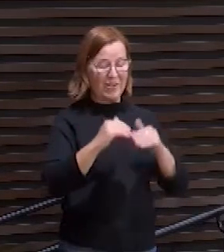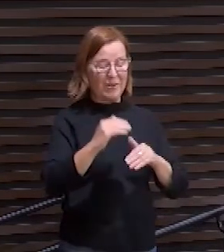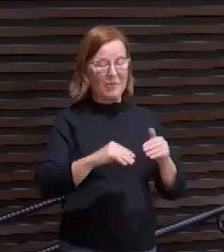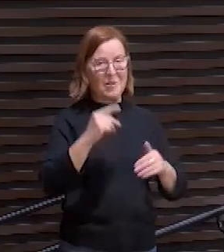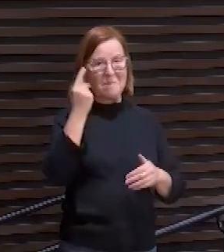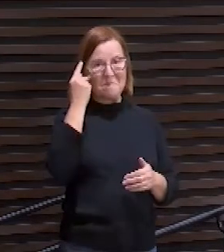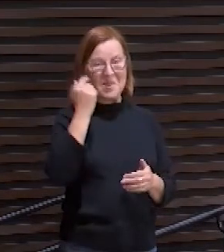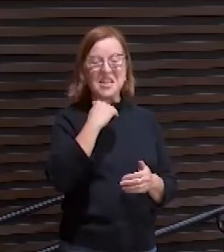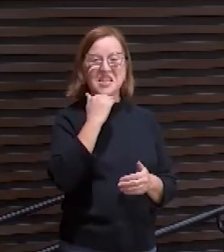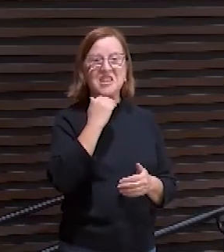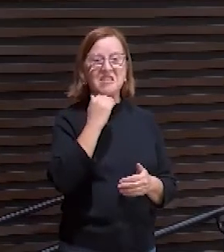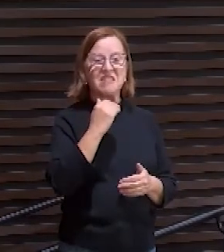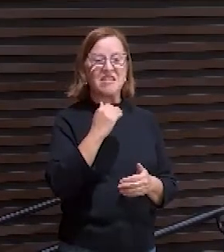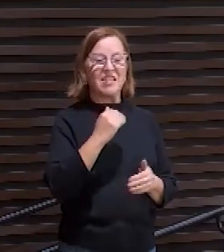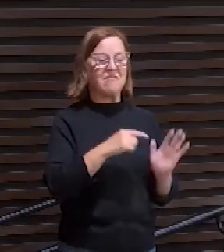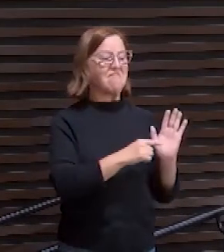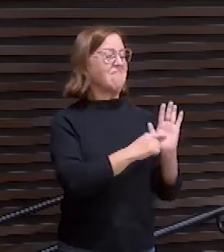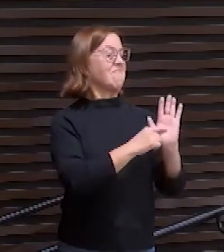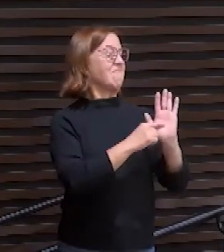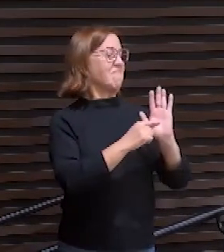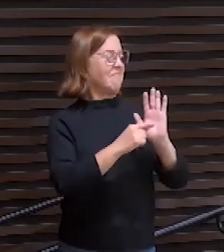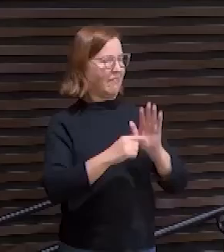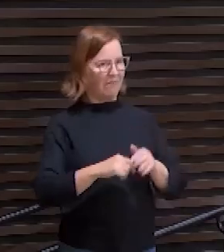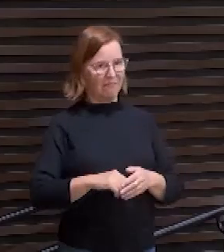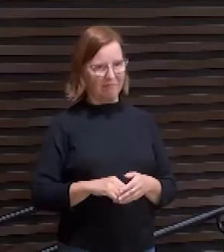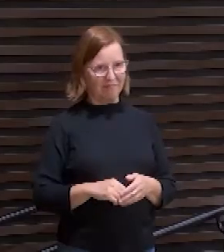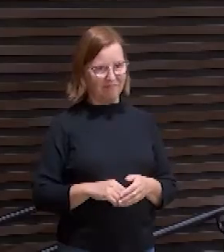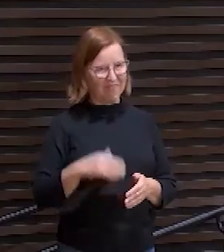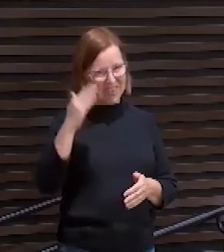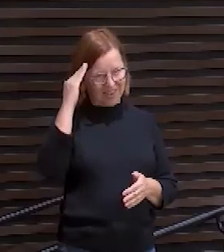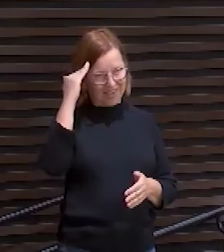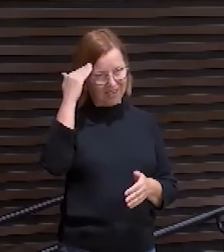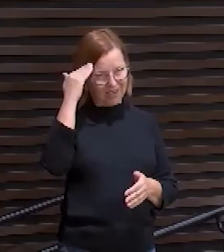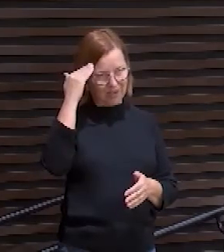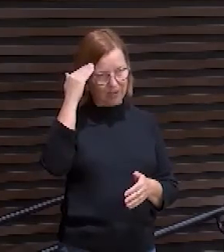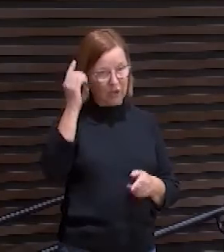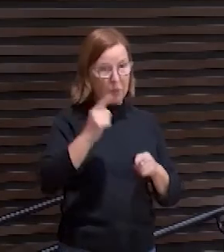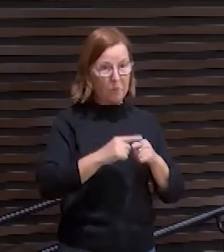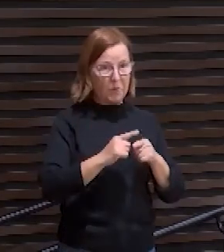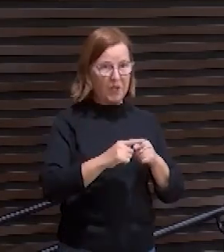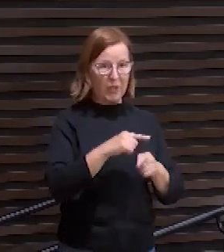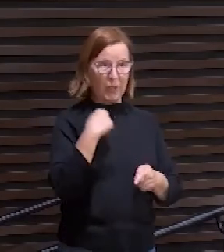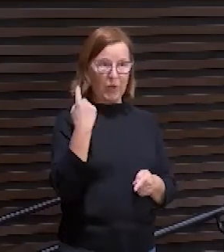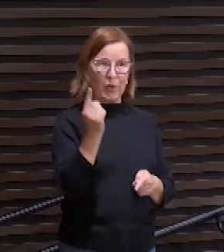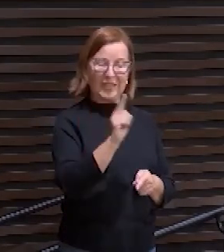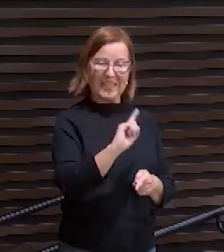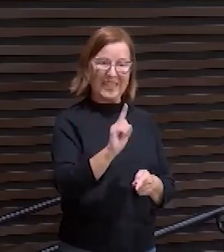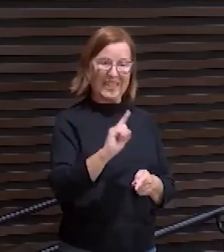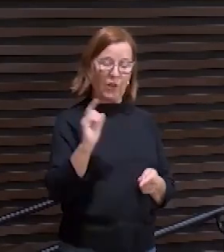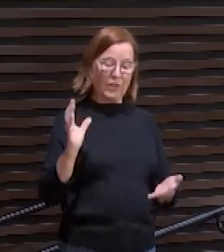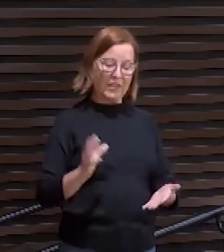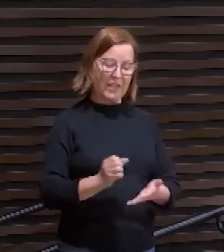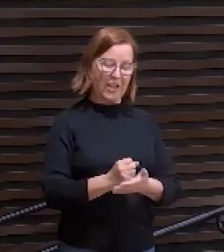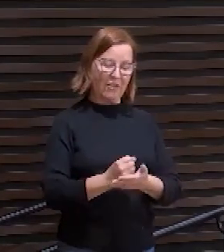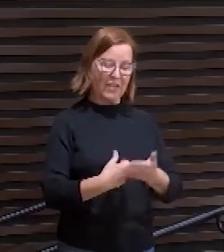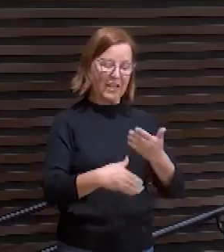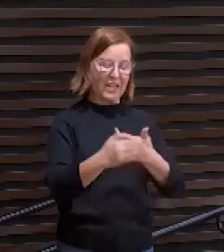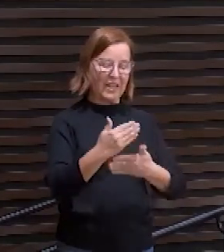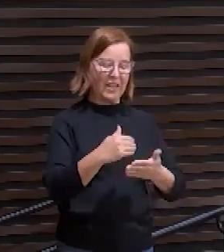Vocês entendem por que nós não somos salvos por meio das obras? Porque senão nós iríamos bater no peito.